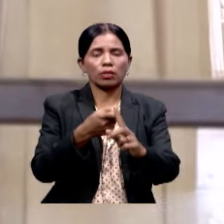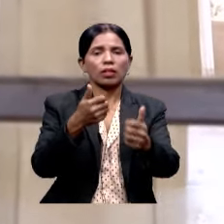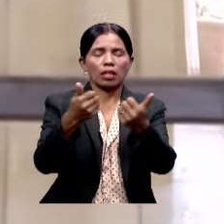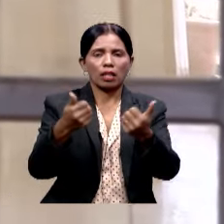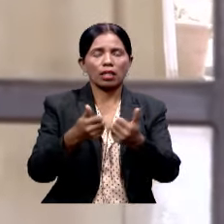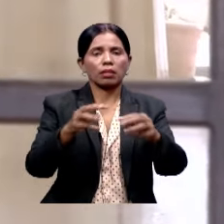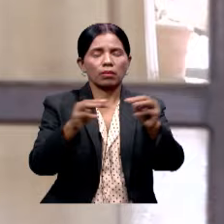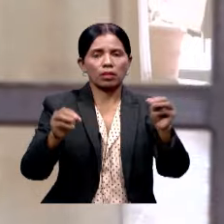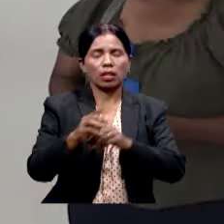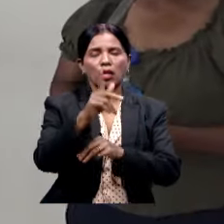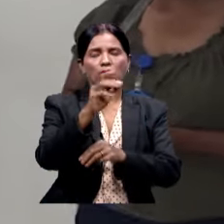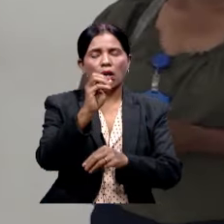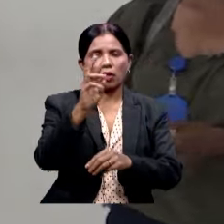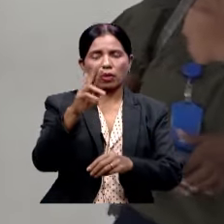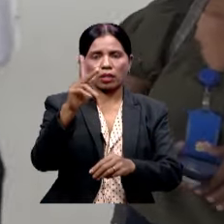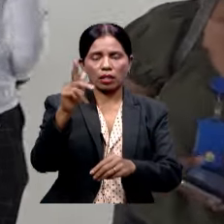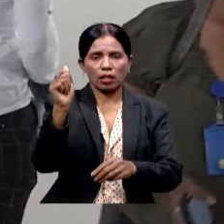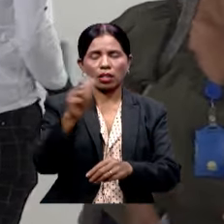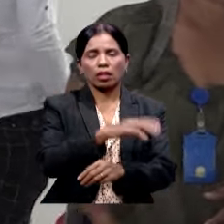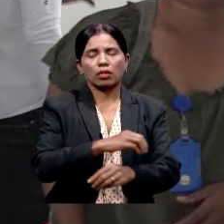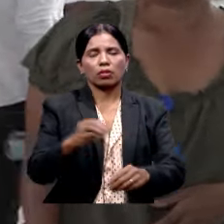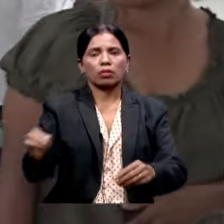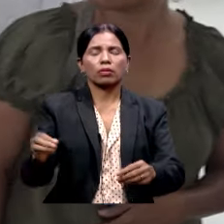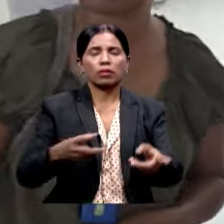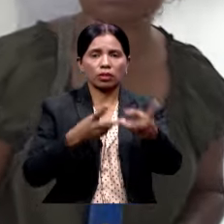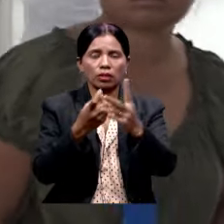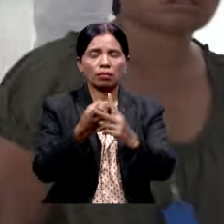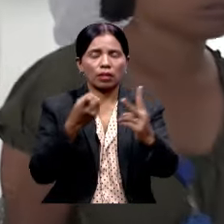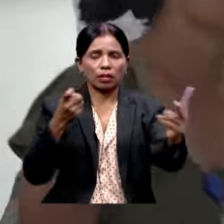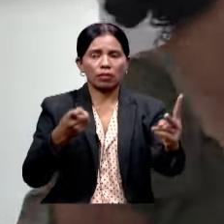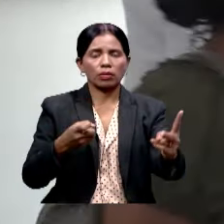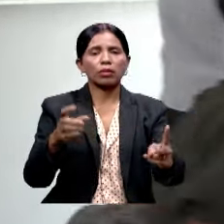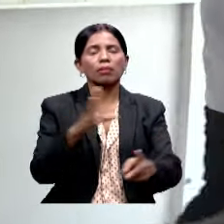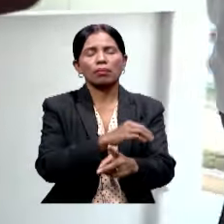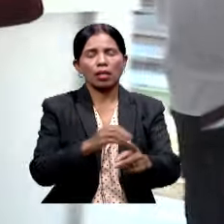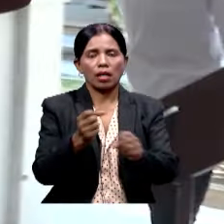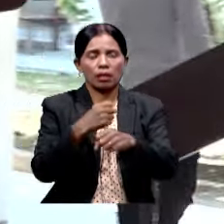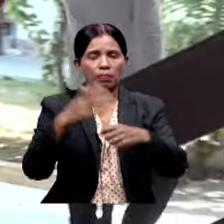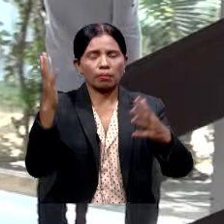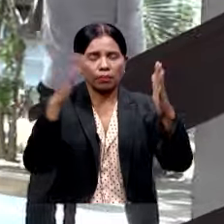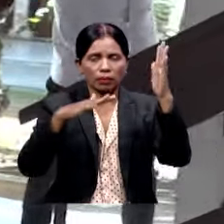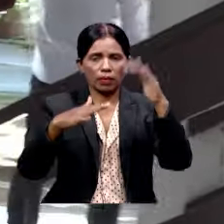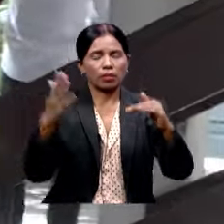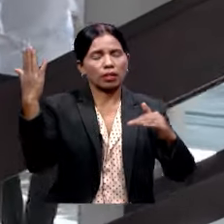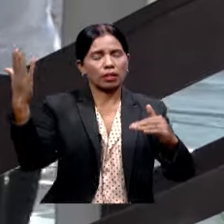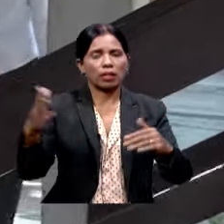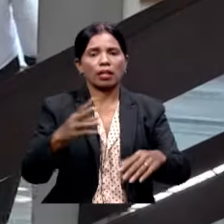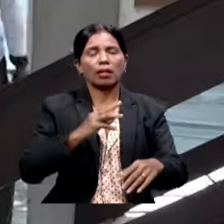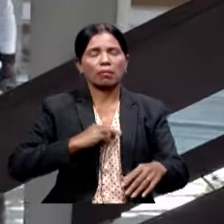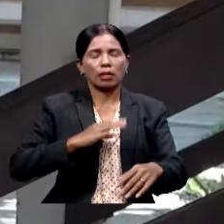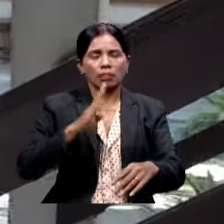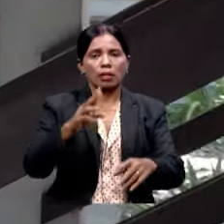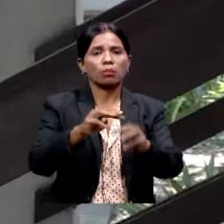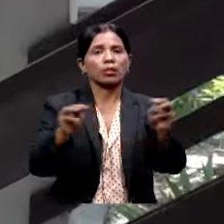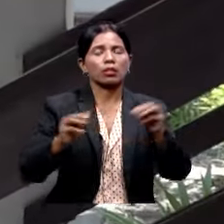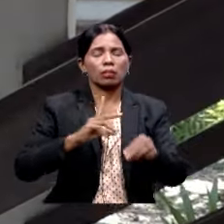marciais korka uja katana espada no rama ambong hodi ataka vítima sira iha mercado faularan iha maubara município